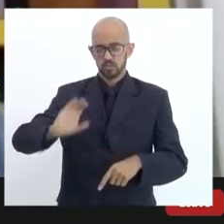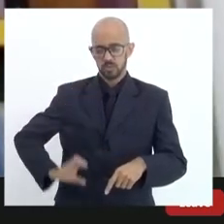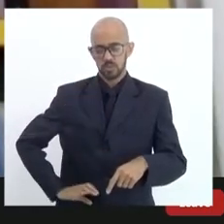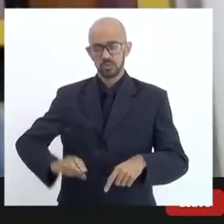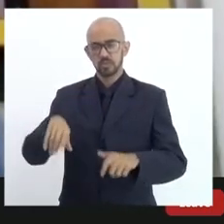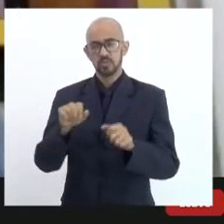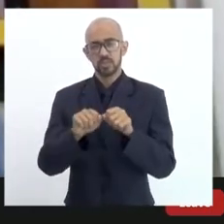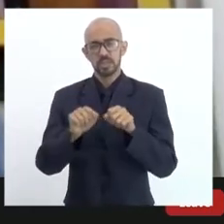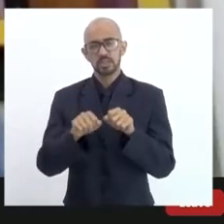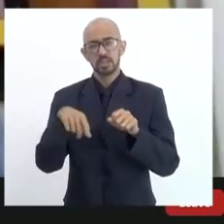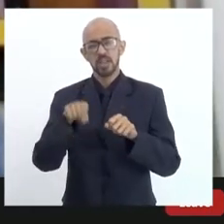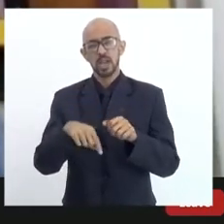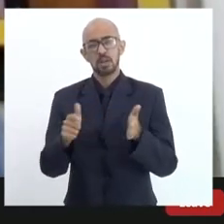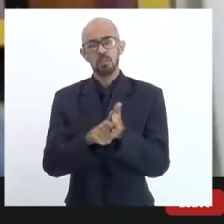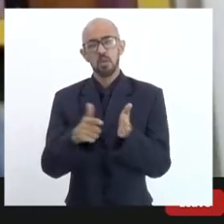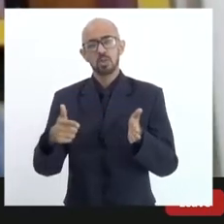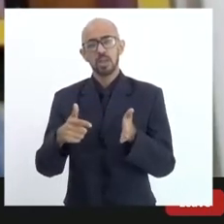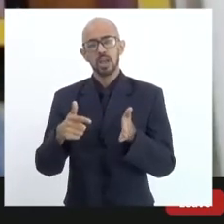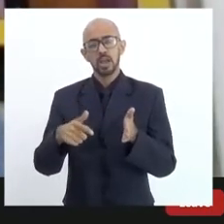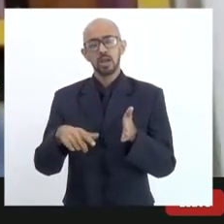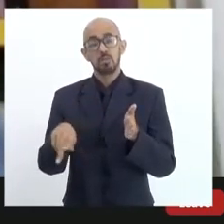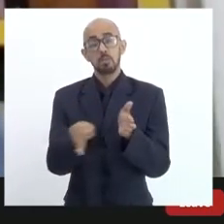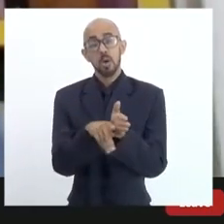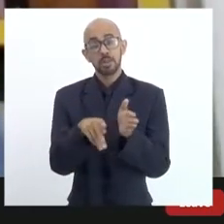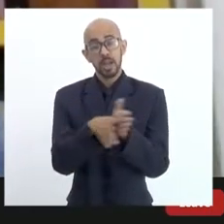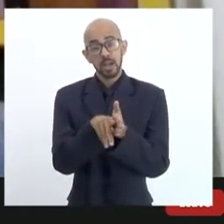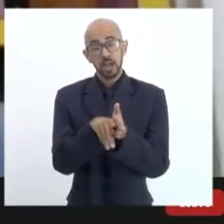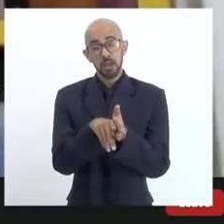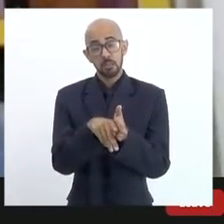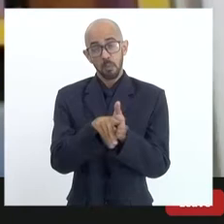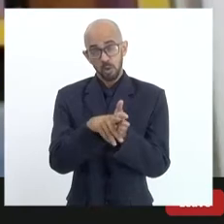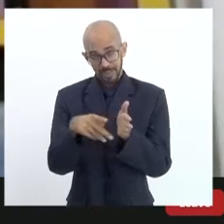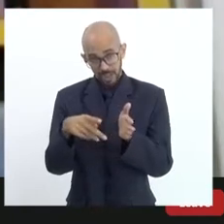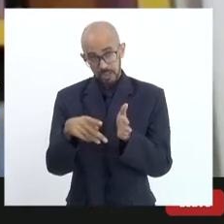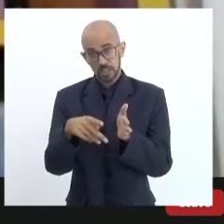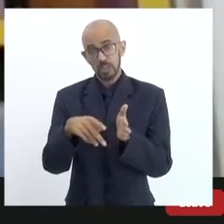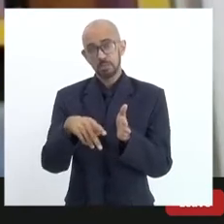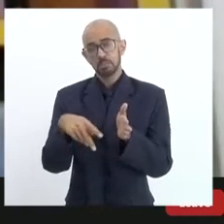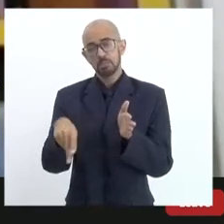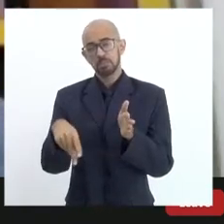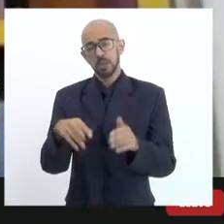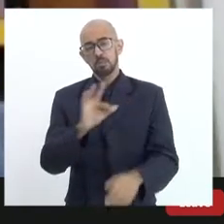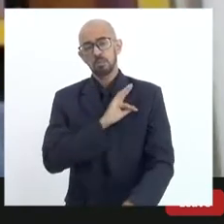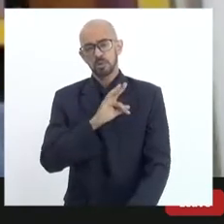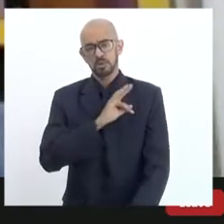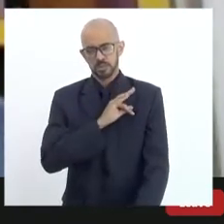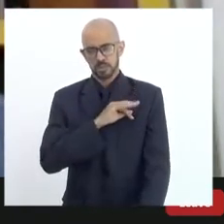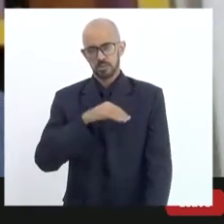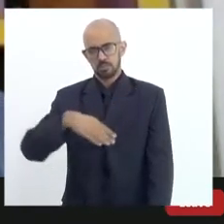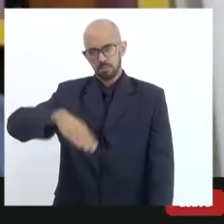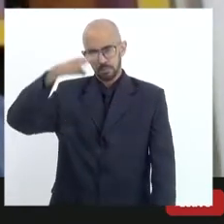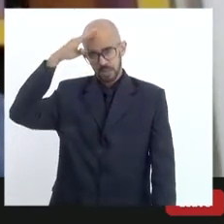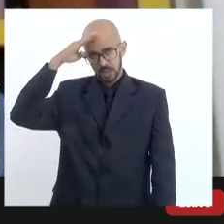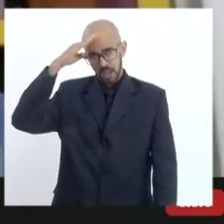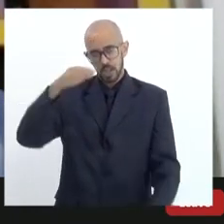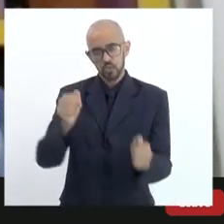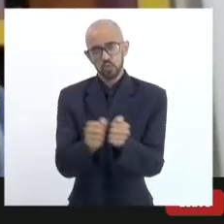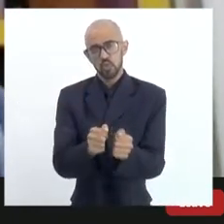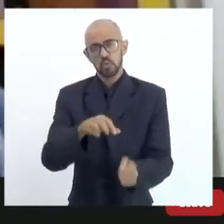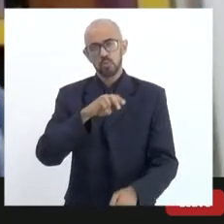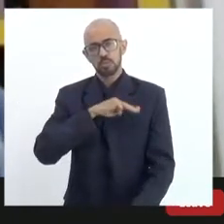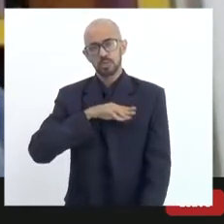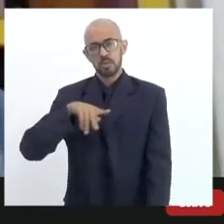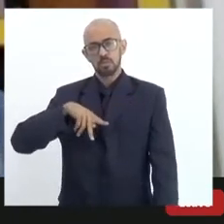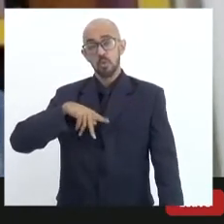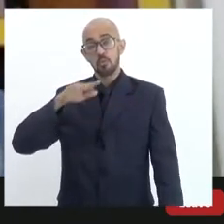da Polícia Militar. Foi uma articulação nossa com o Ministério Público Federal.